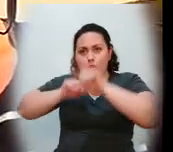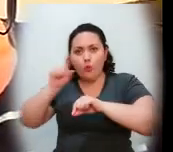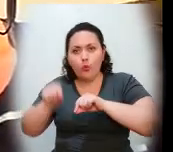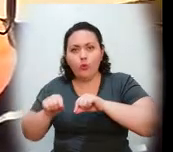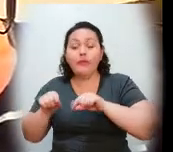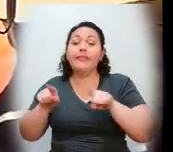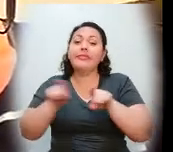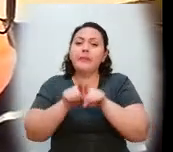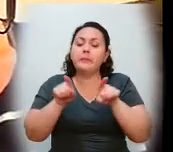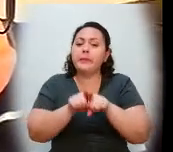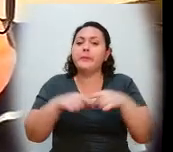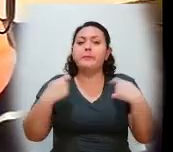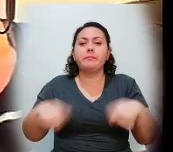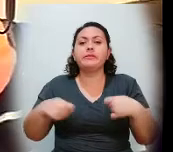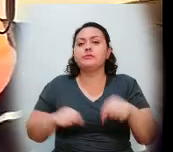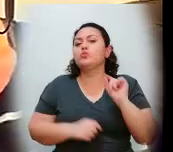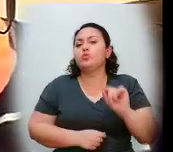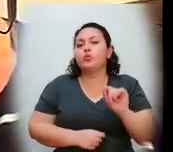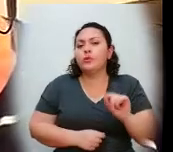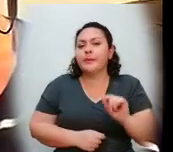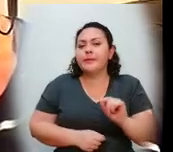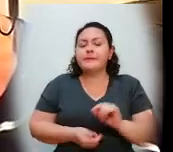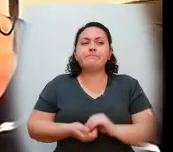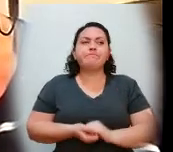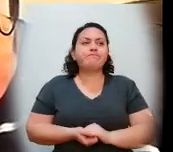é poder